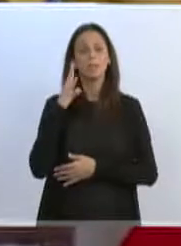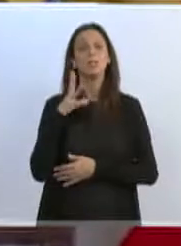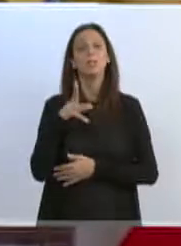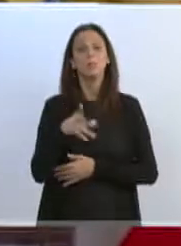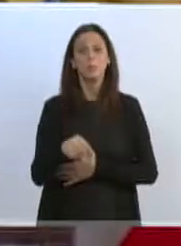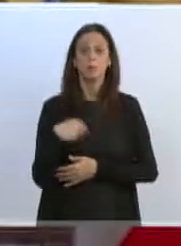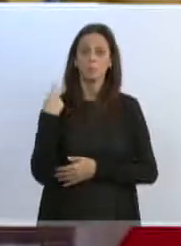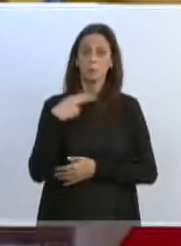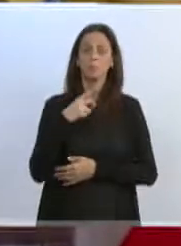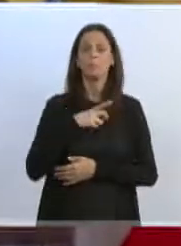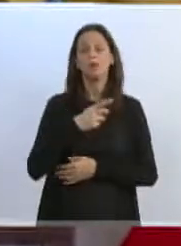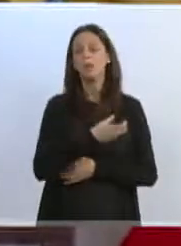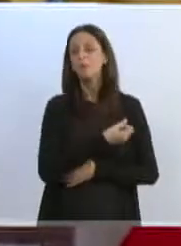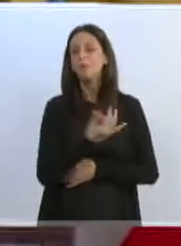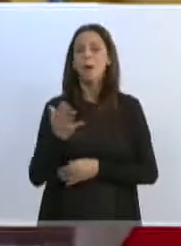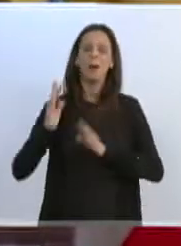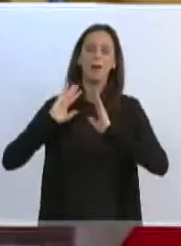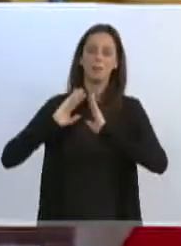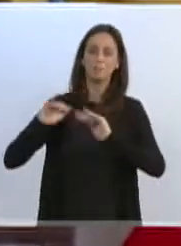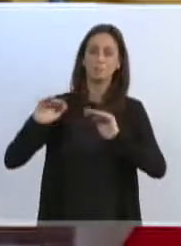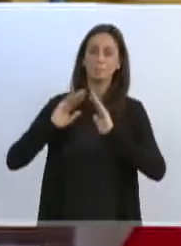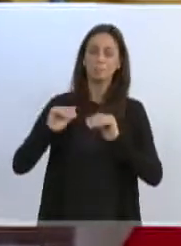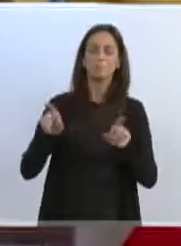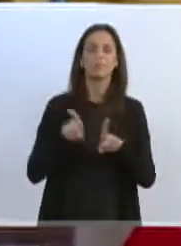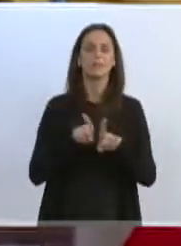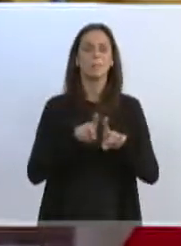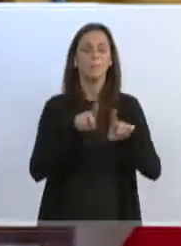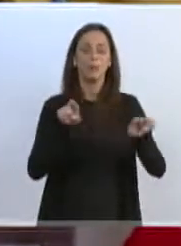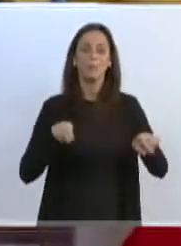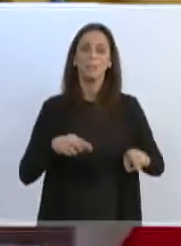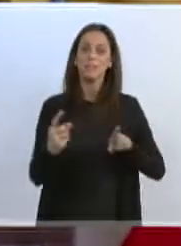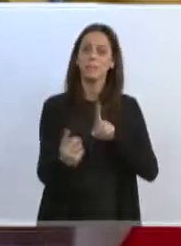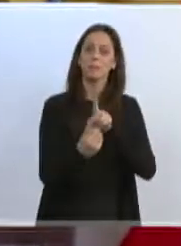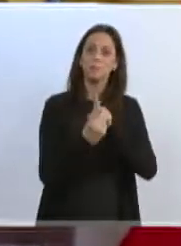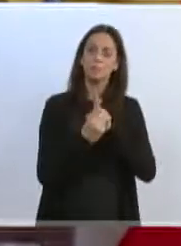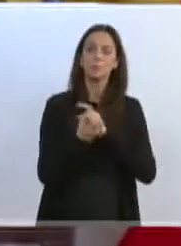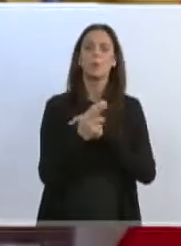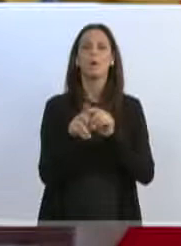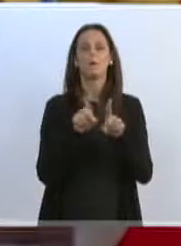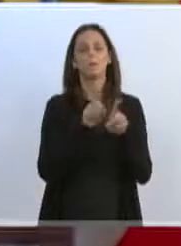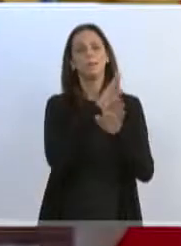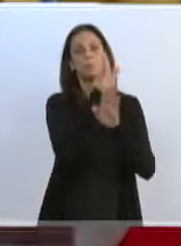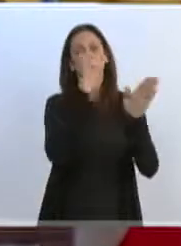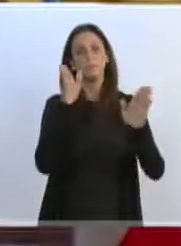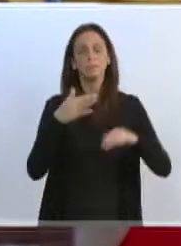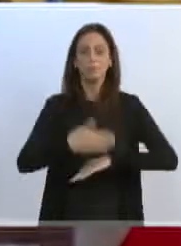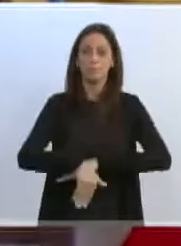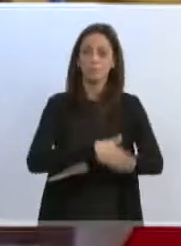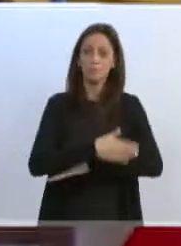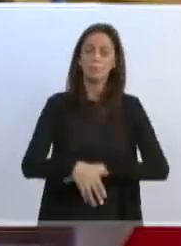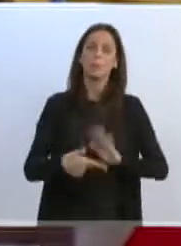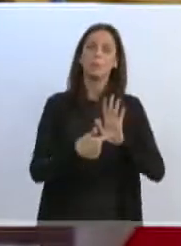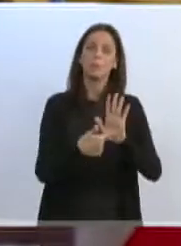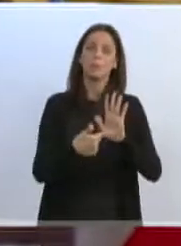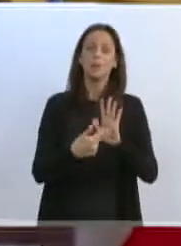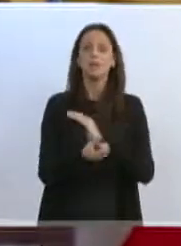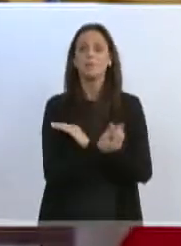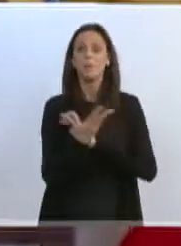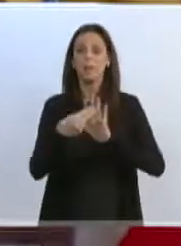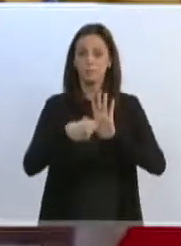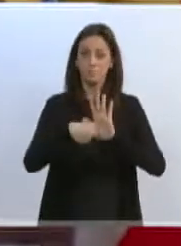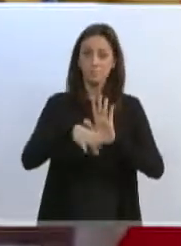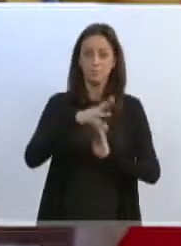muitas demandas recebem muitas pessoas visitam várias ruas de nossa cidade apresentam várias indicações ao executivo